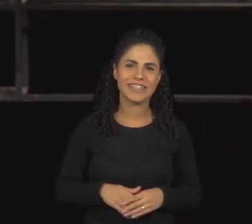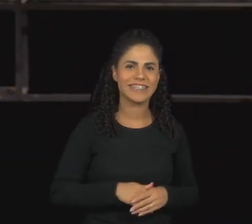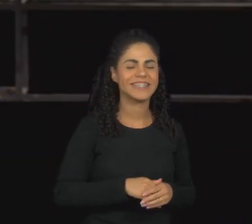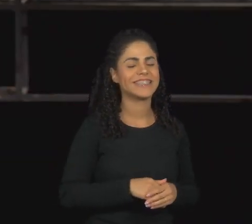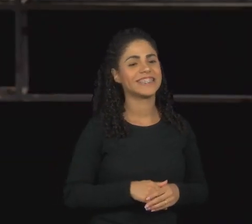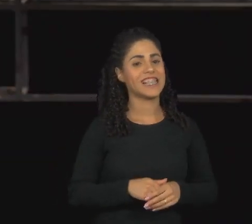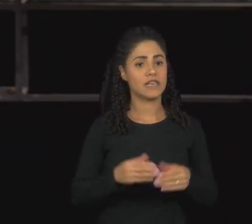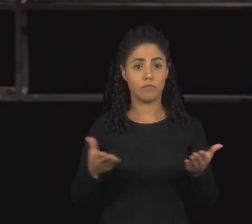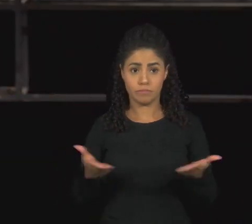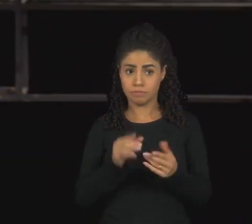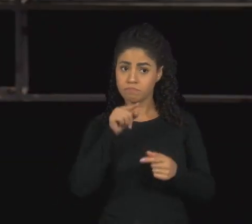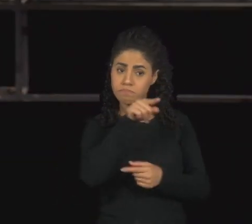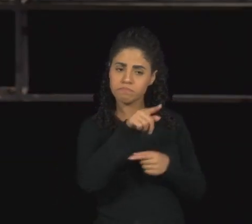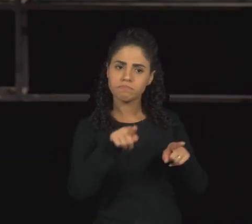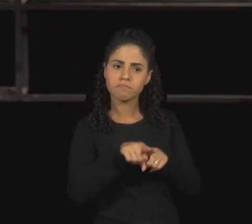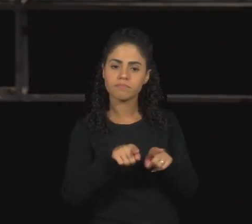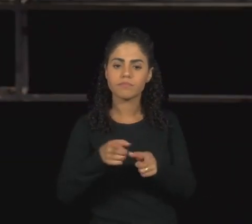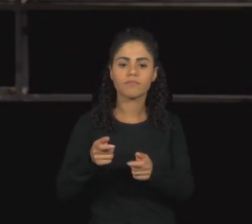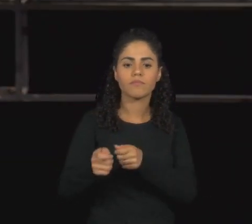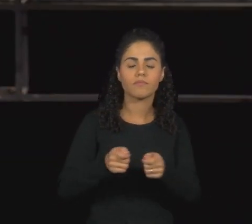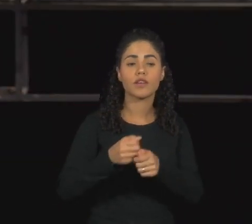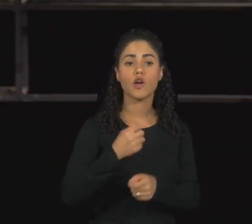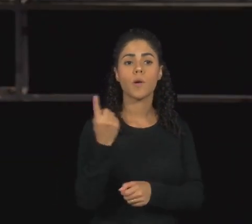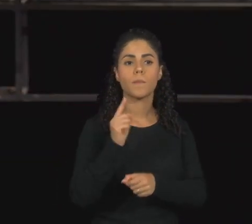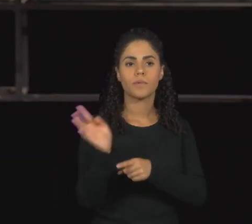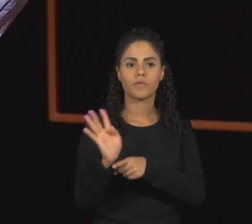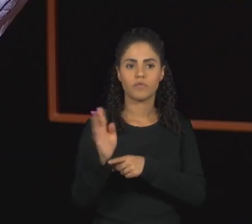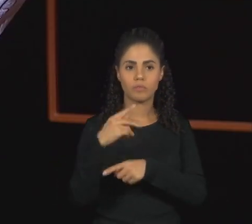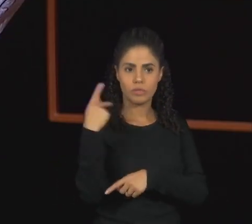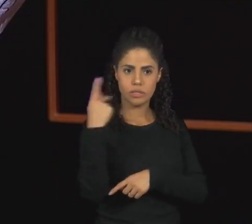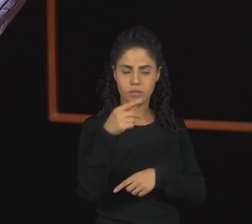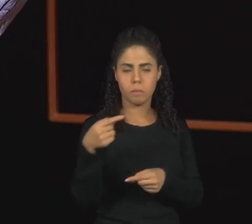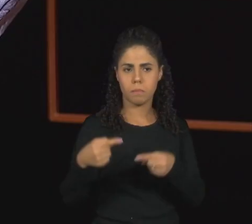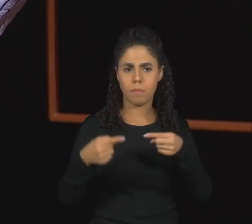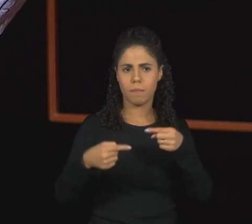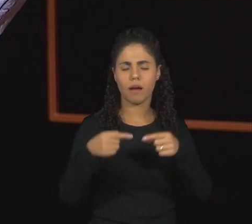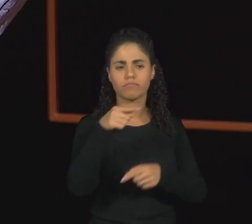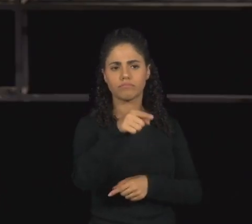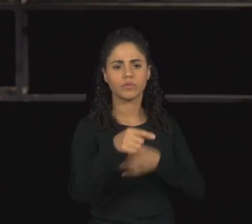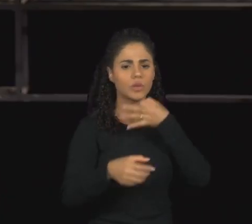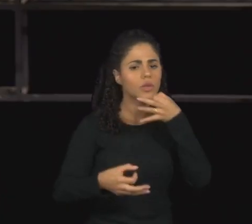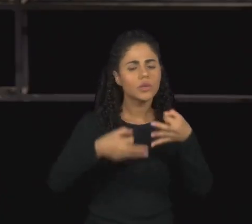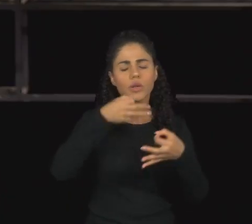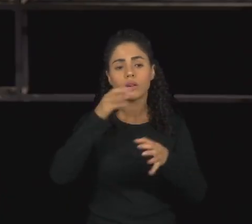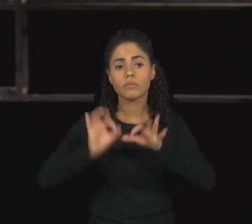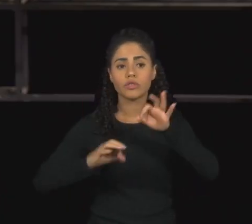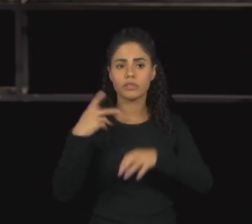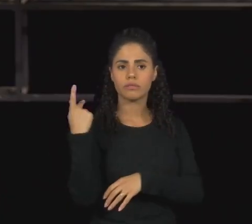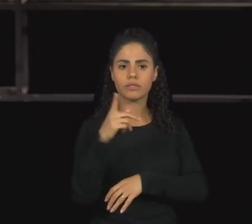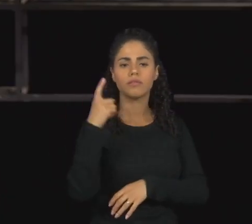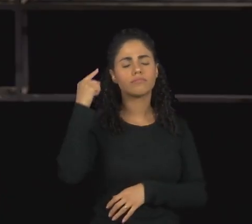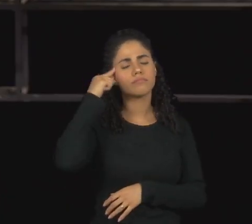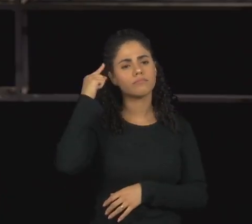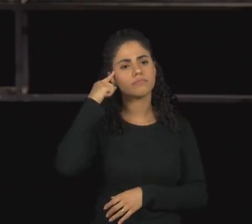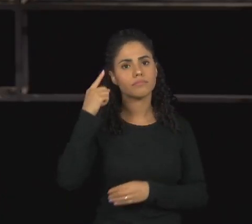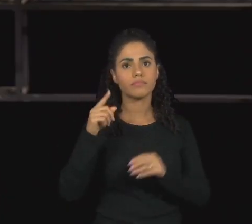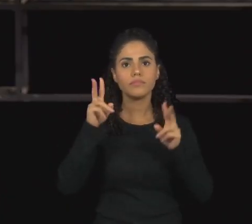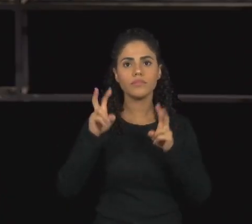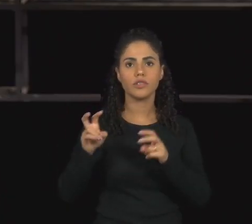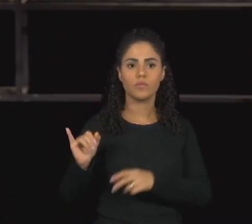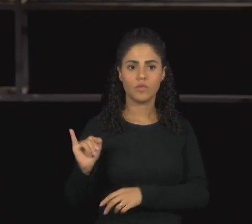Bom, recentemente você dirigiu seu primeiro filme, O Debate, né? E dentre os projetos que você tem em mente, tem um sobre os